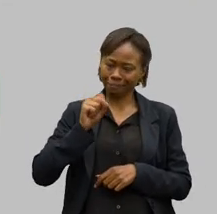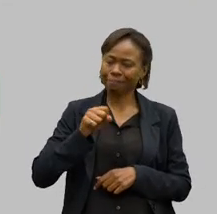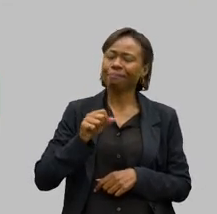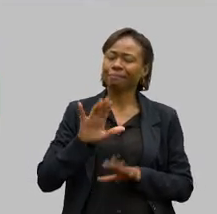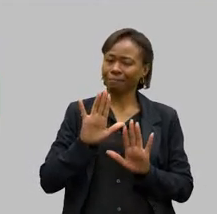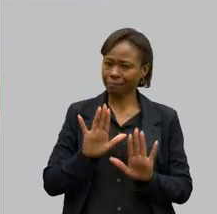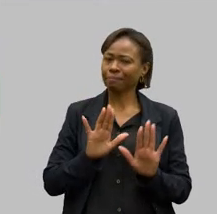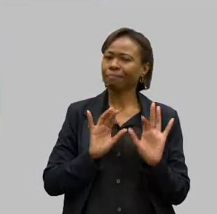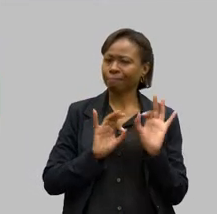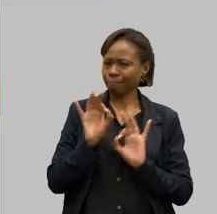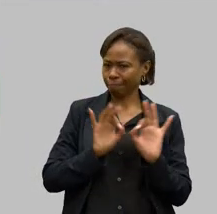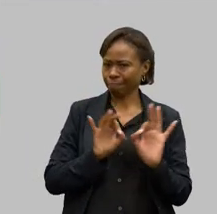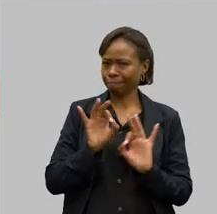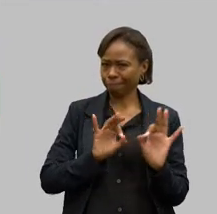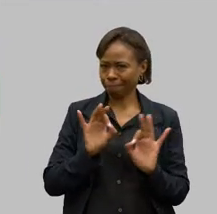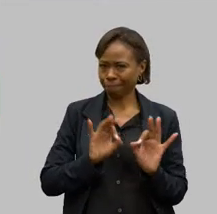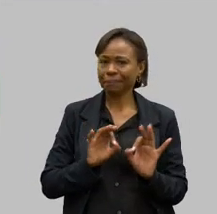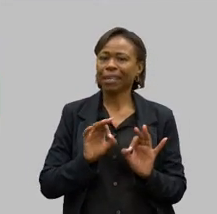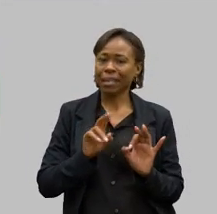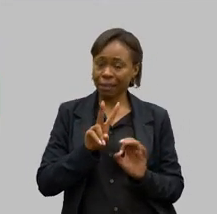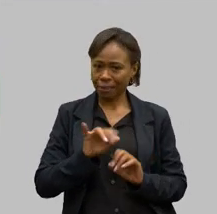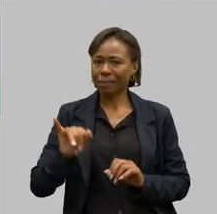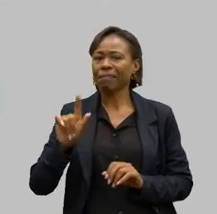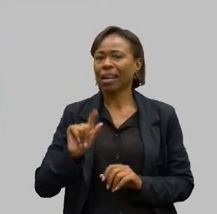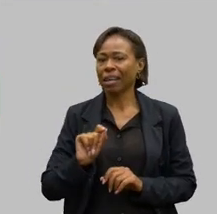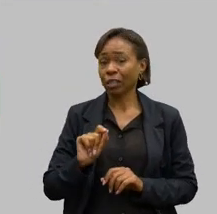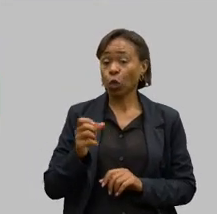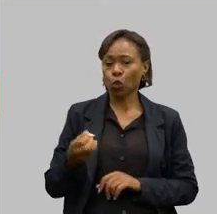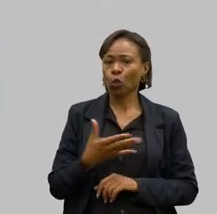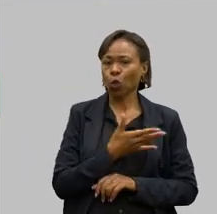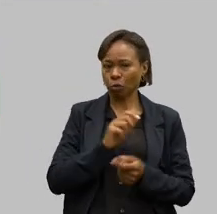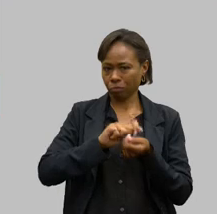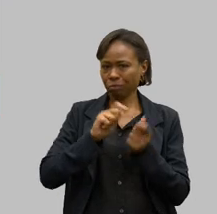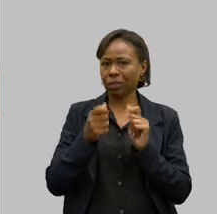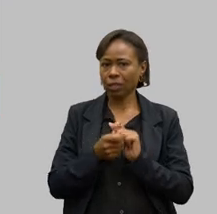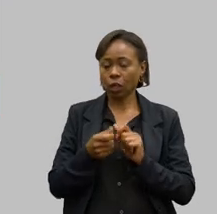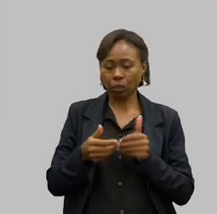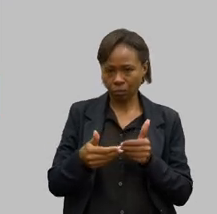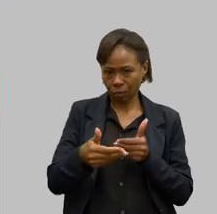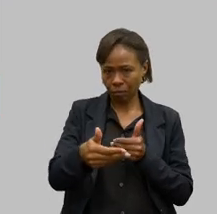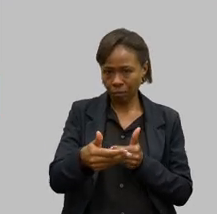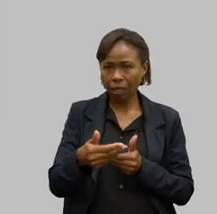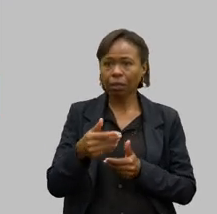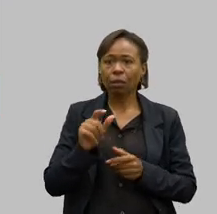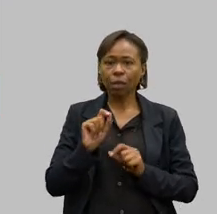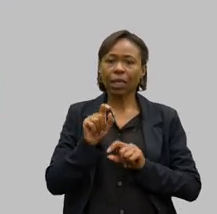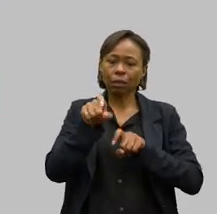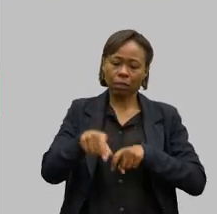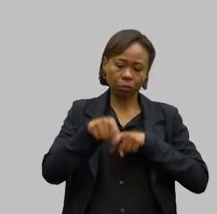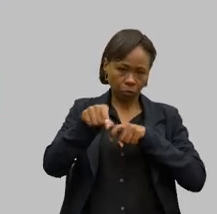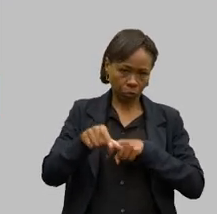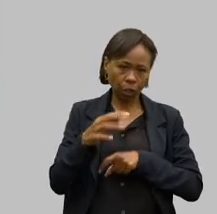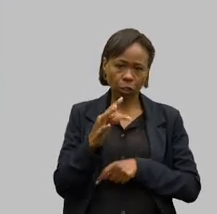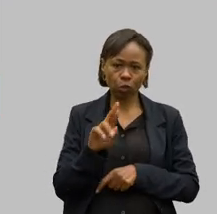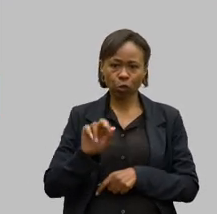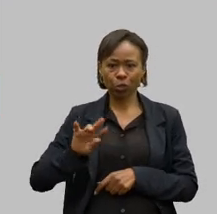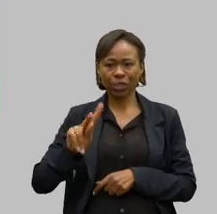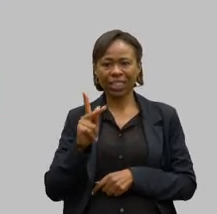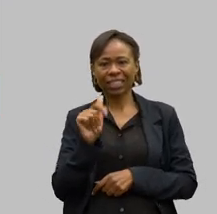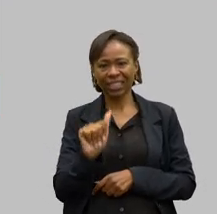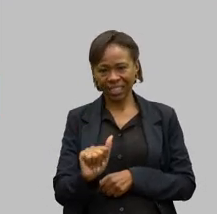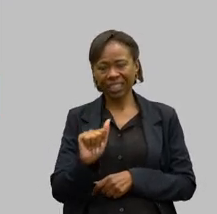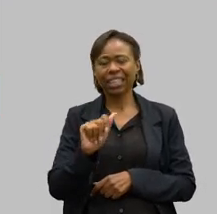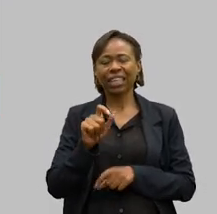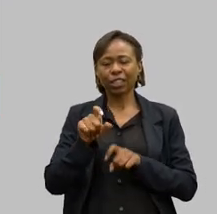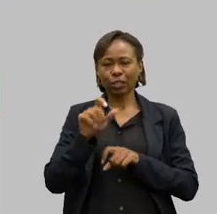no nosso radar para termos um novo formato que será lançado em breve para a interiorização do Trilhas e poder atender essa população dentro